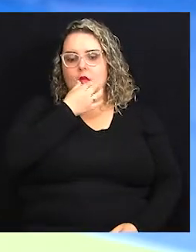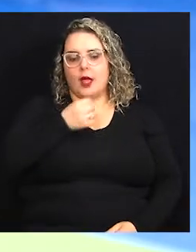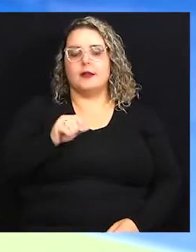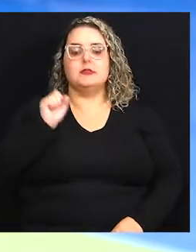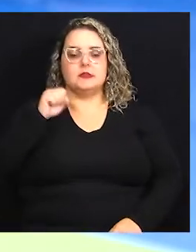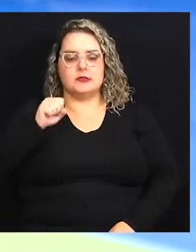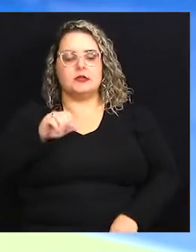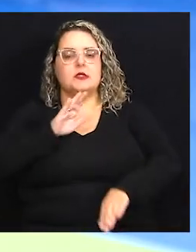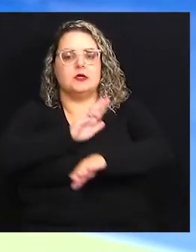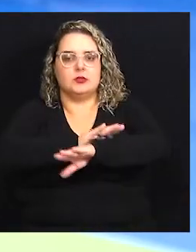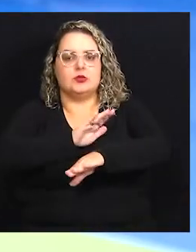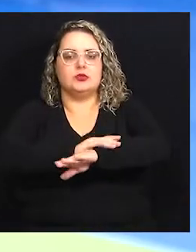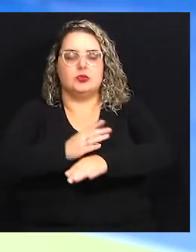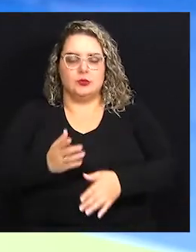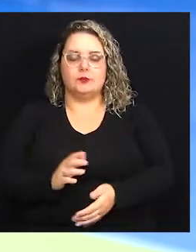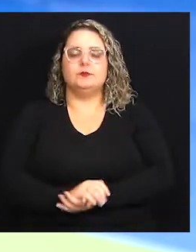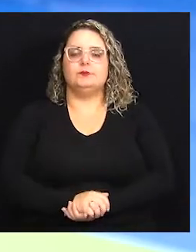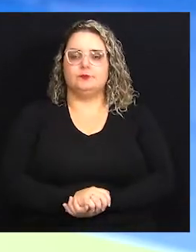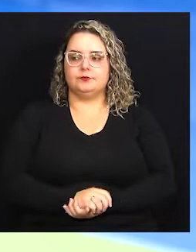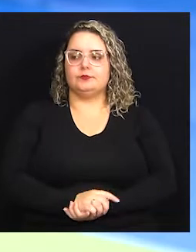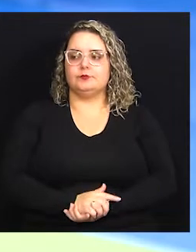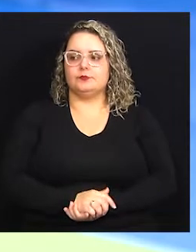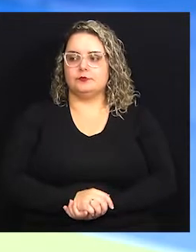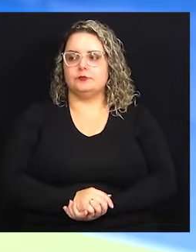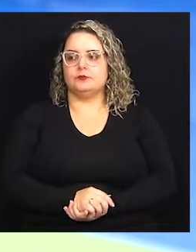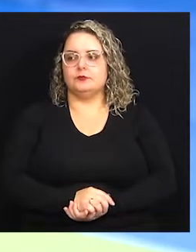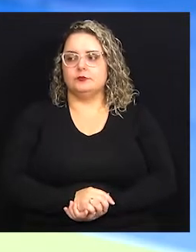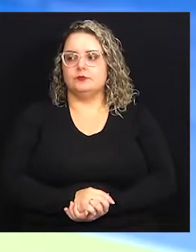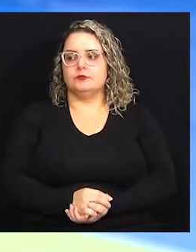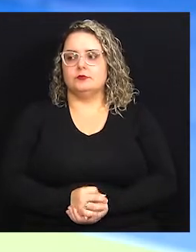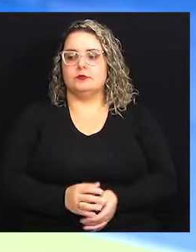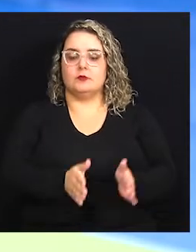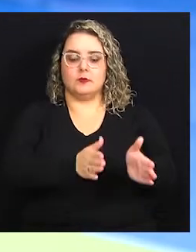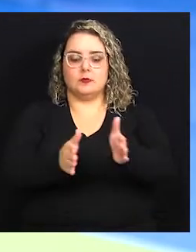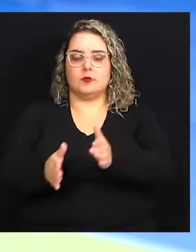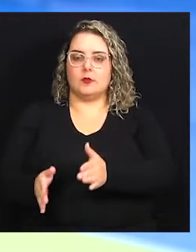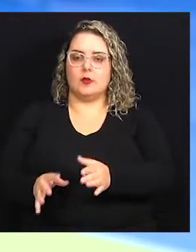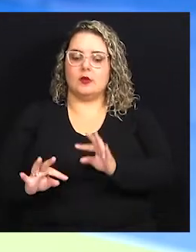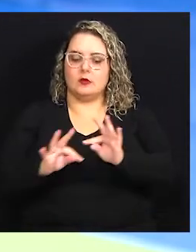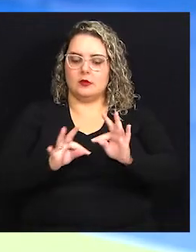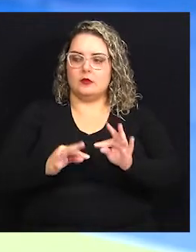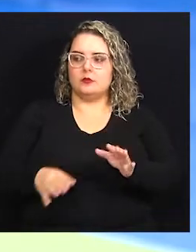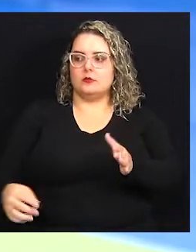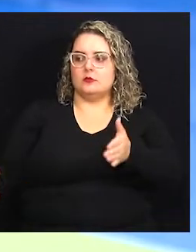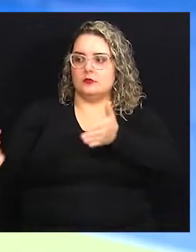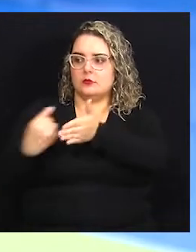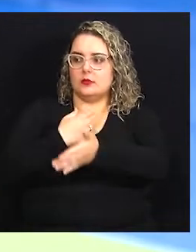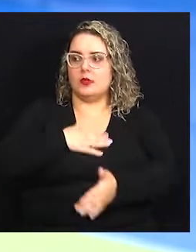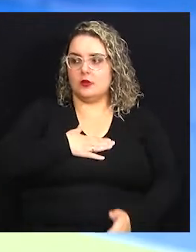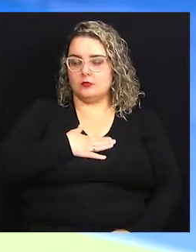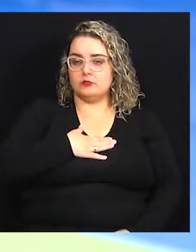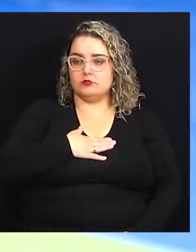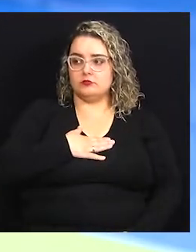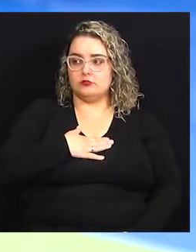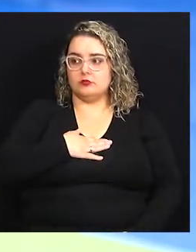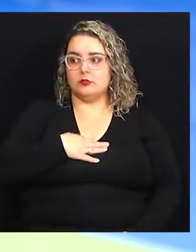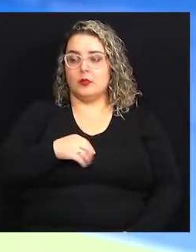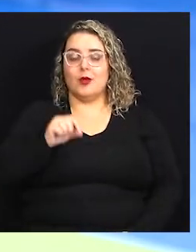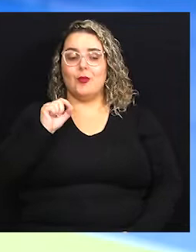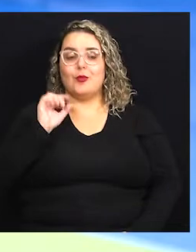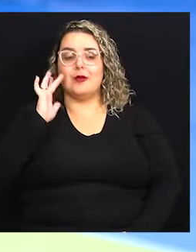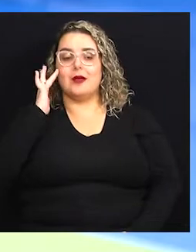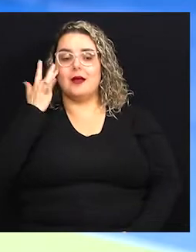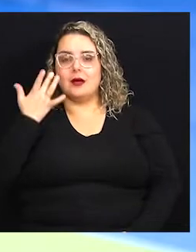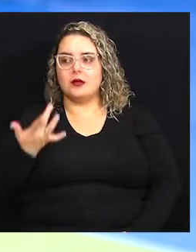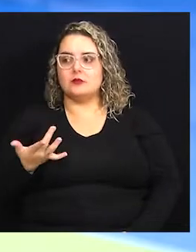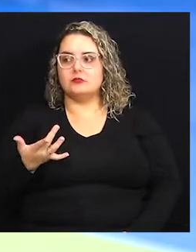Ajudou bastante, porque teve determinadas situações que o próprio técnico chegava perguntando para mim o que eu achava de